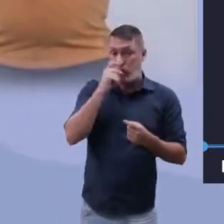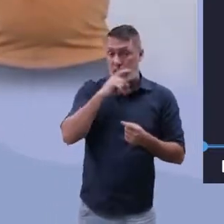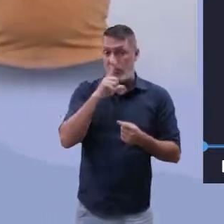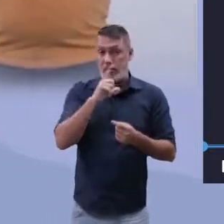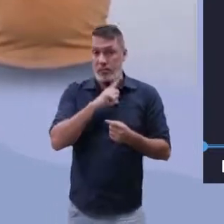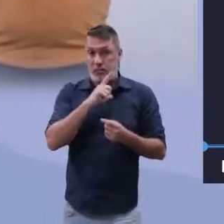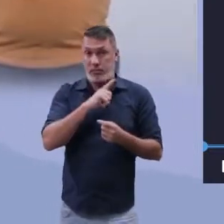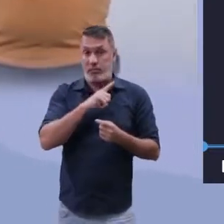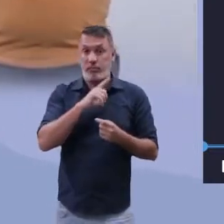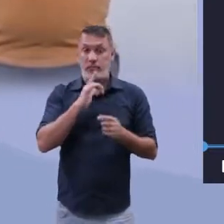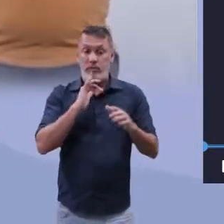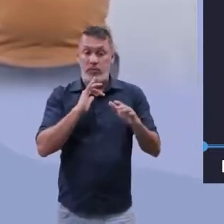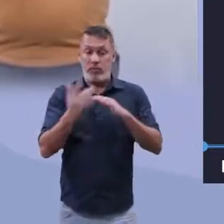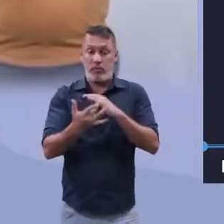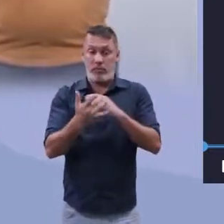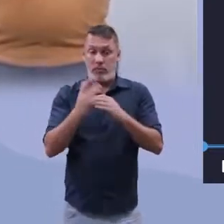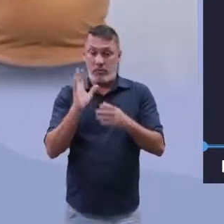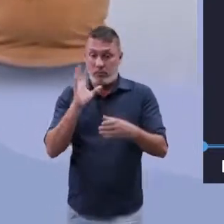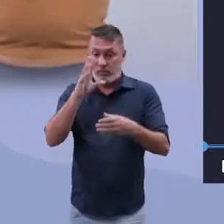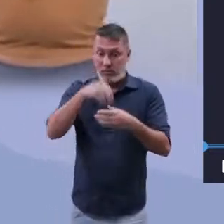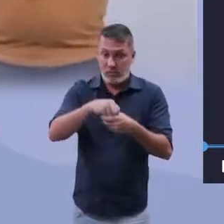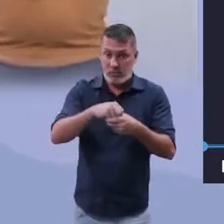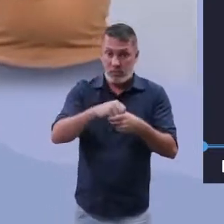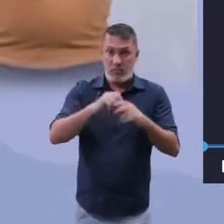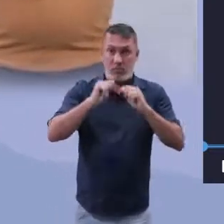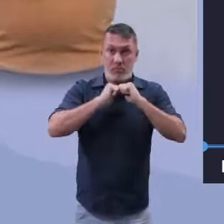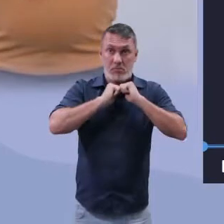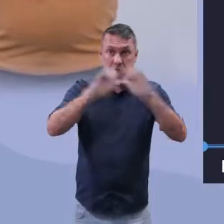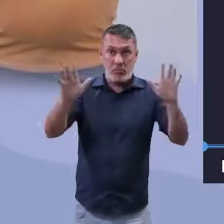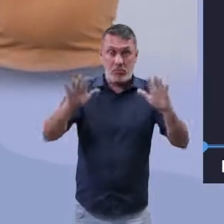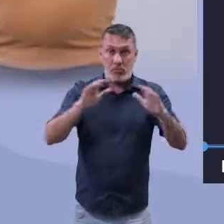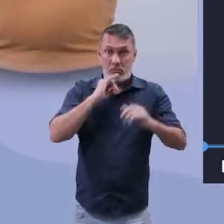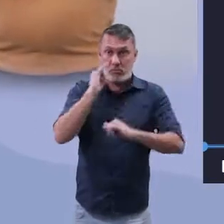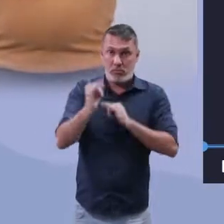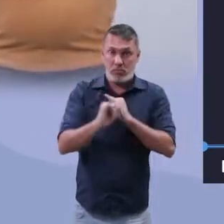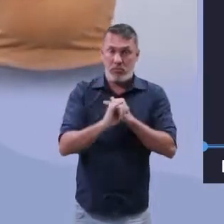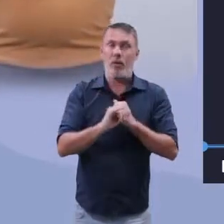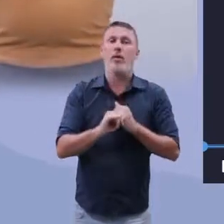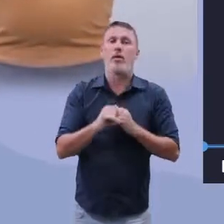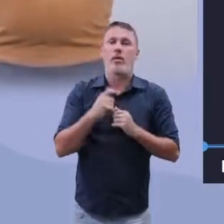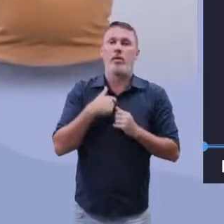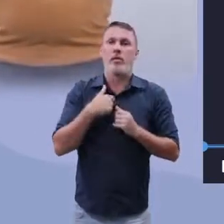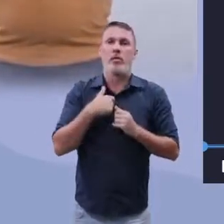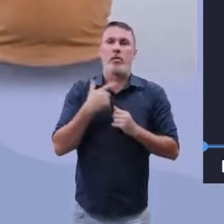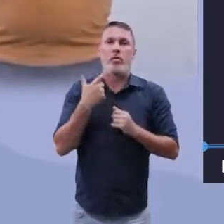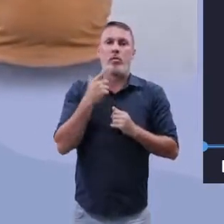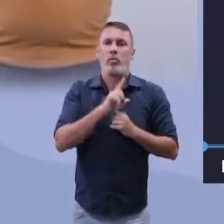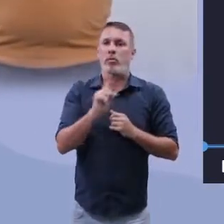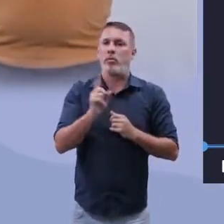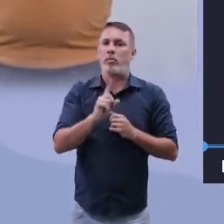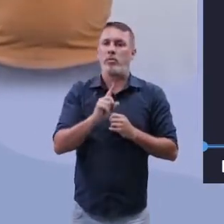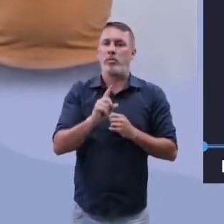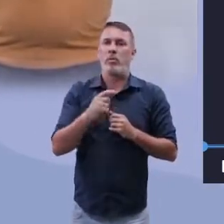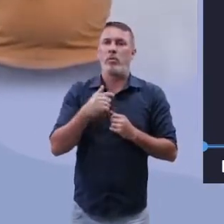ela entra na rede social, quando ela entra na internet, aí eu não consigo